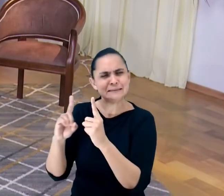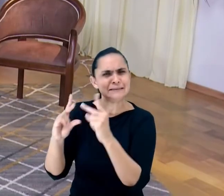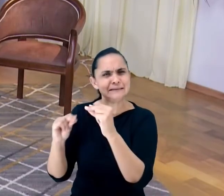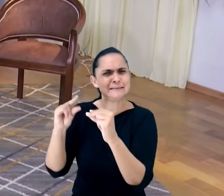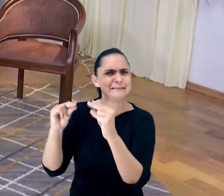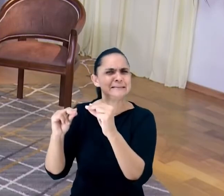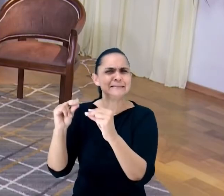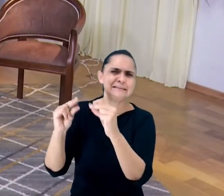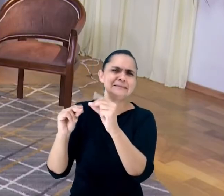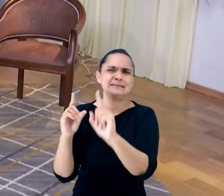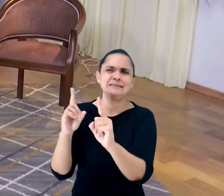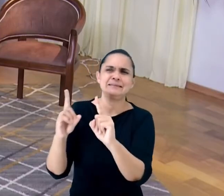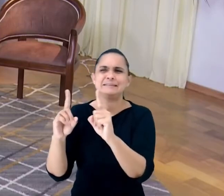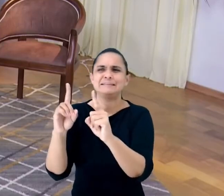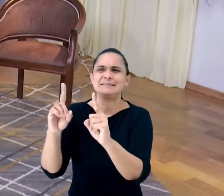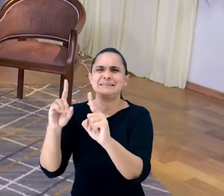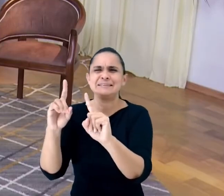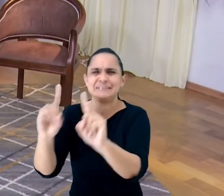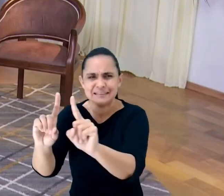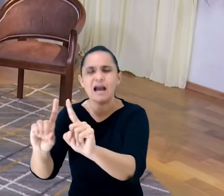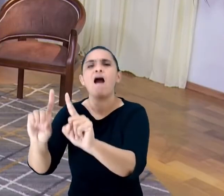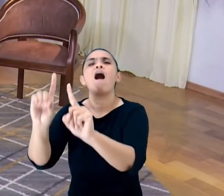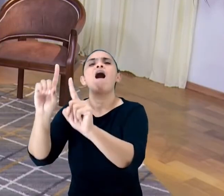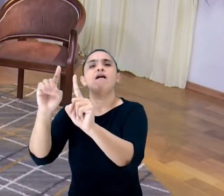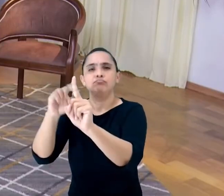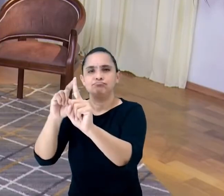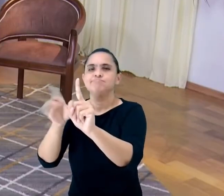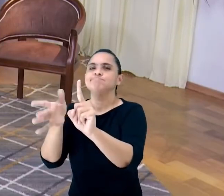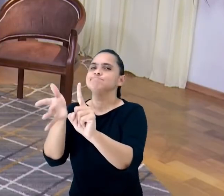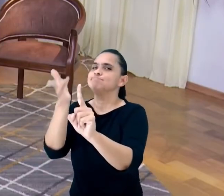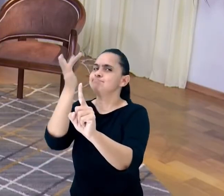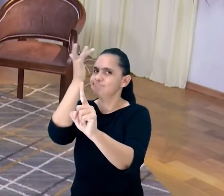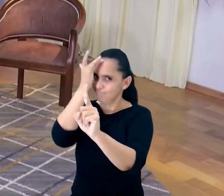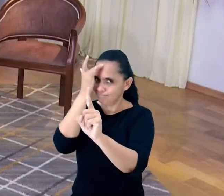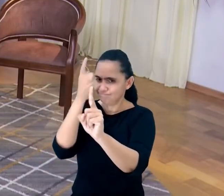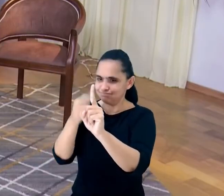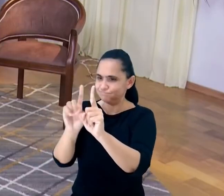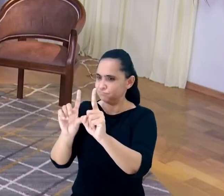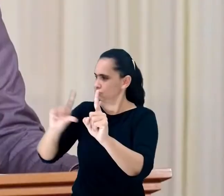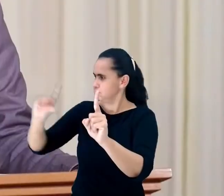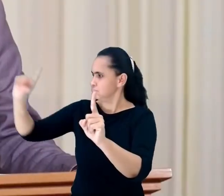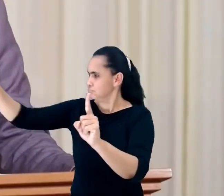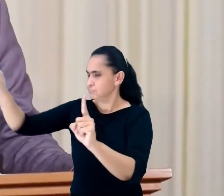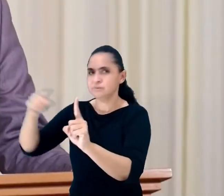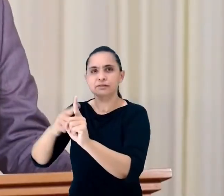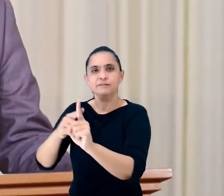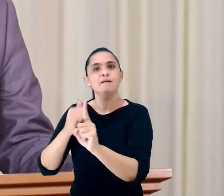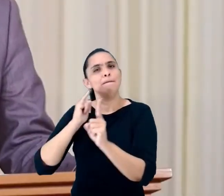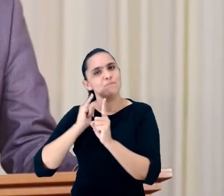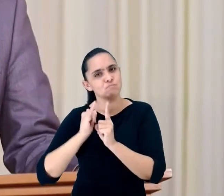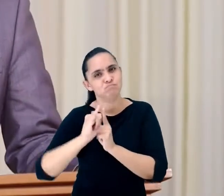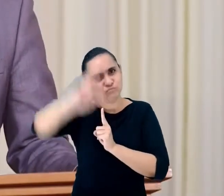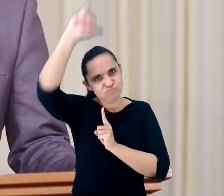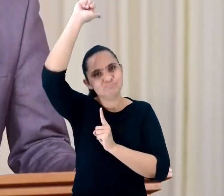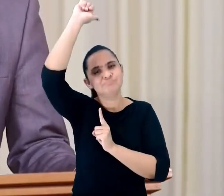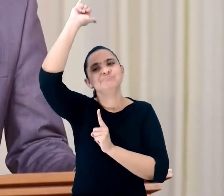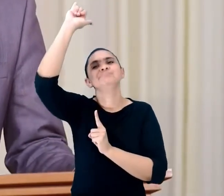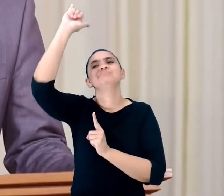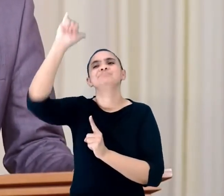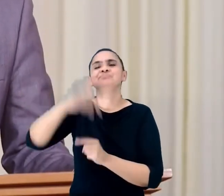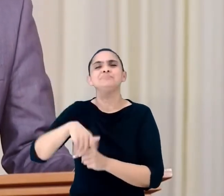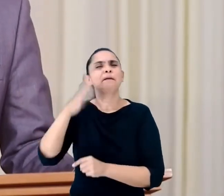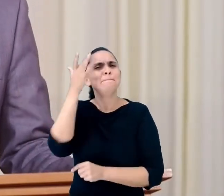dê para ele captar essa mensagem que aquele outro mensageiro estava trazendo. De forma que ele deveria